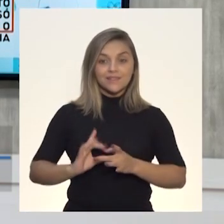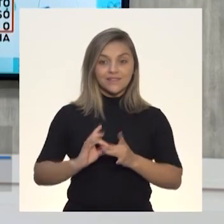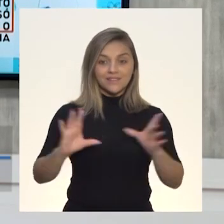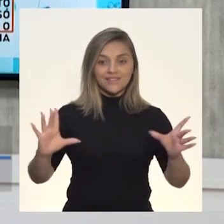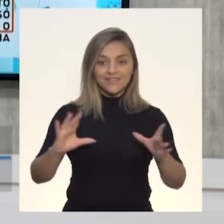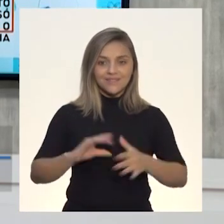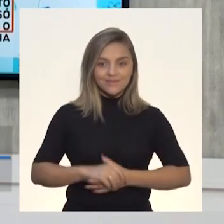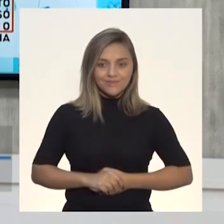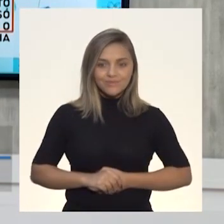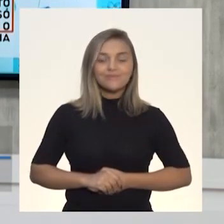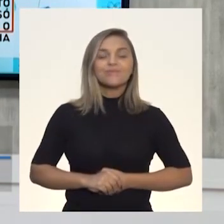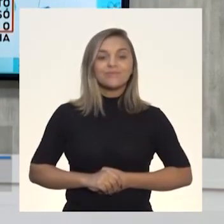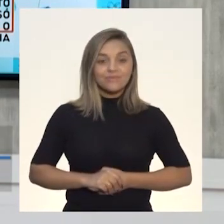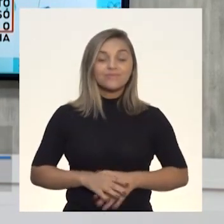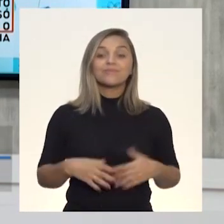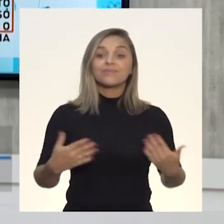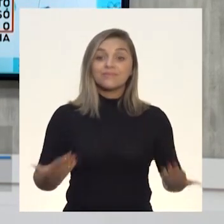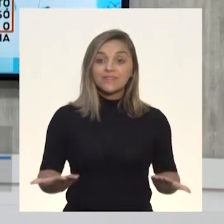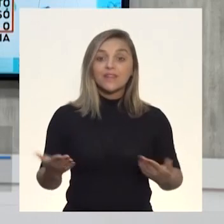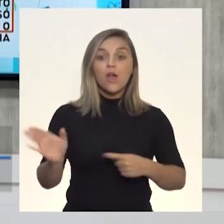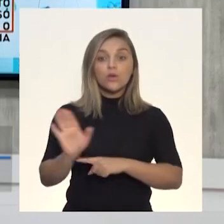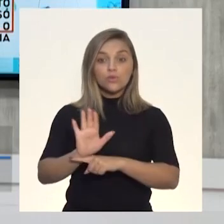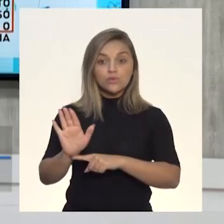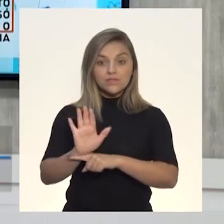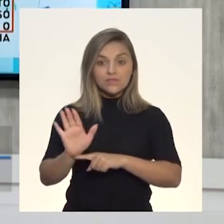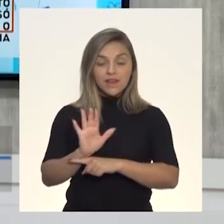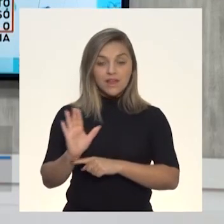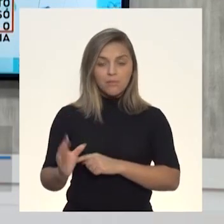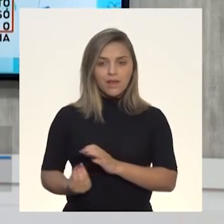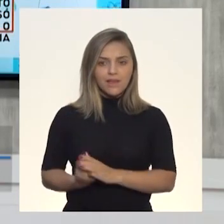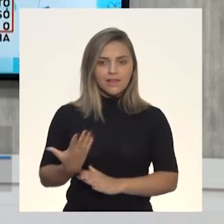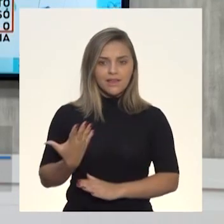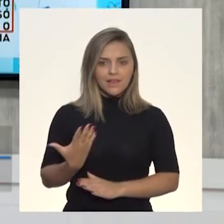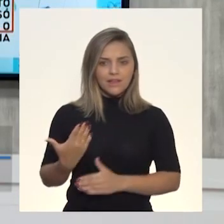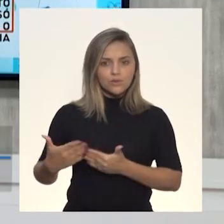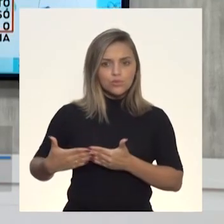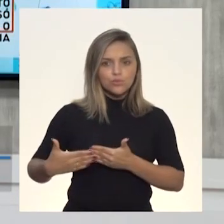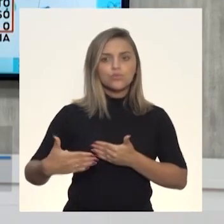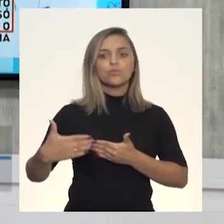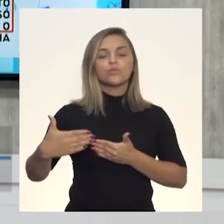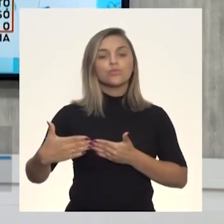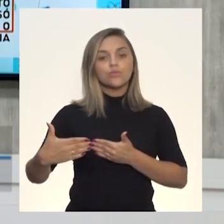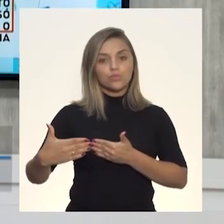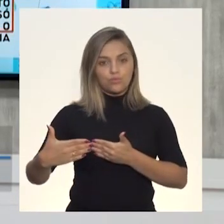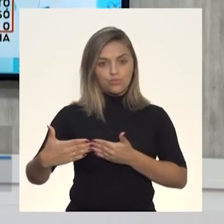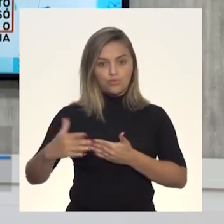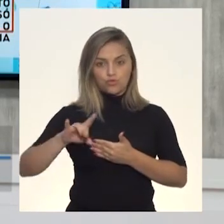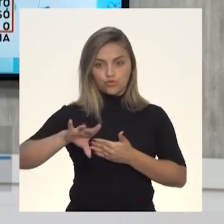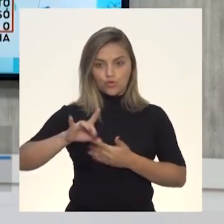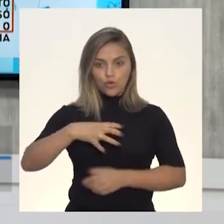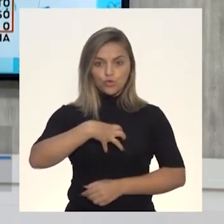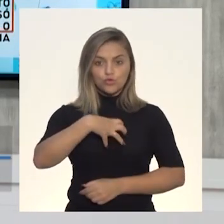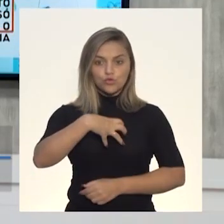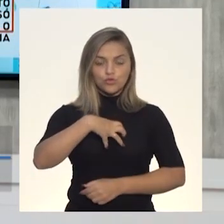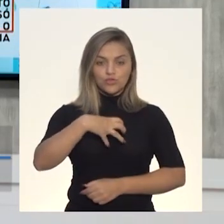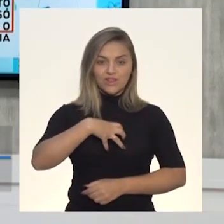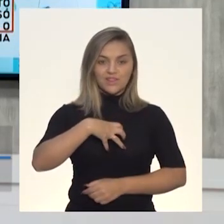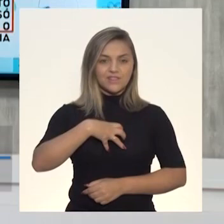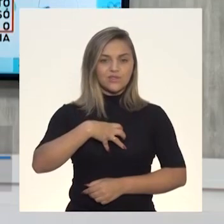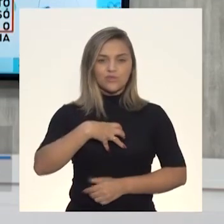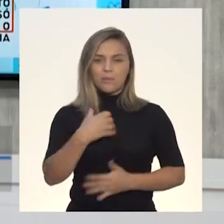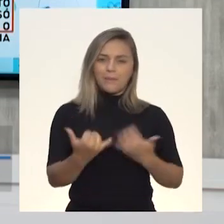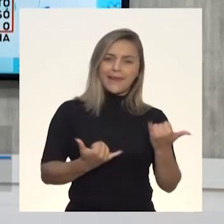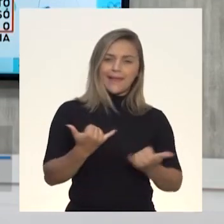Então, o cinema, ele não foi desenvolvido inicialmente como uma forma de recreação,